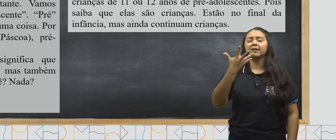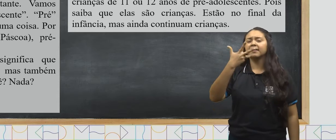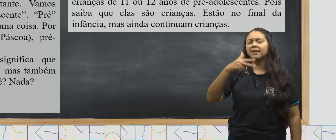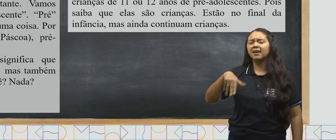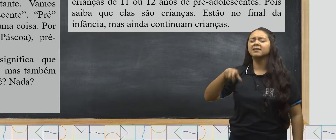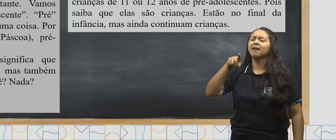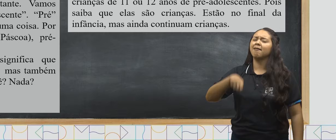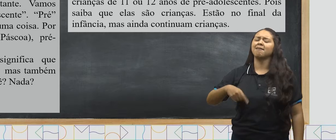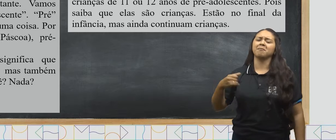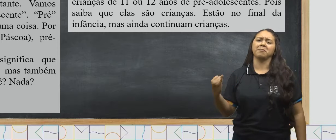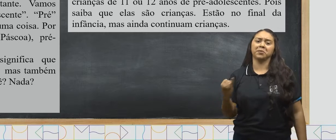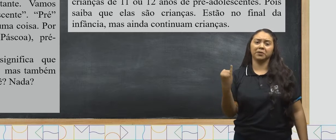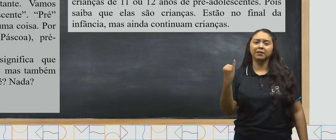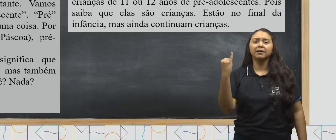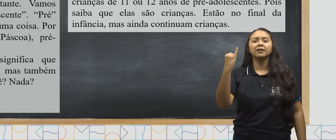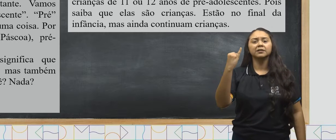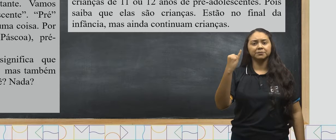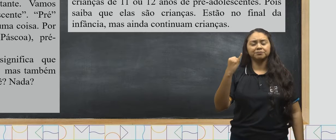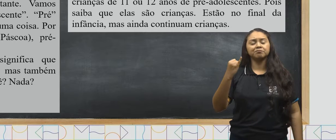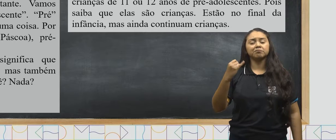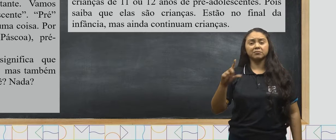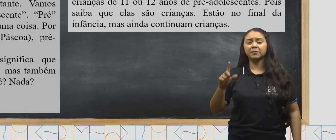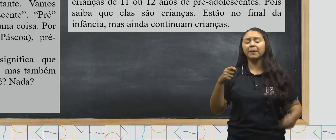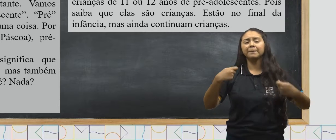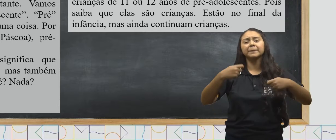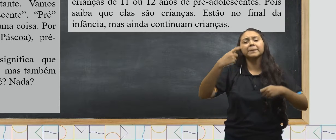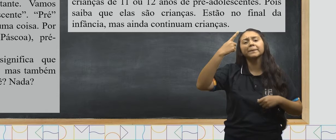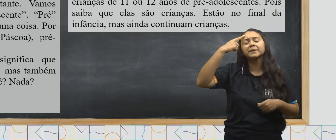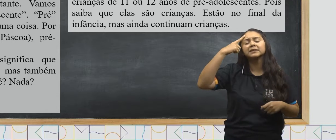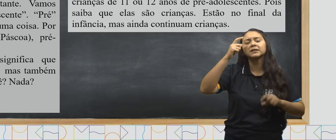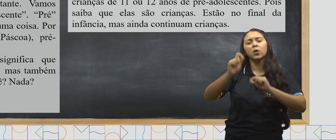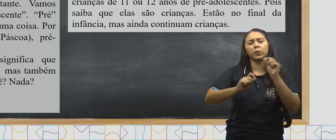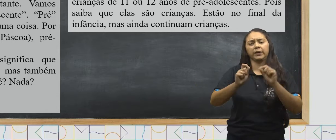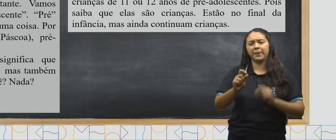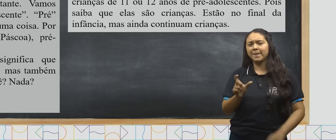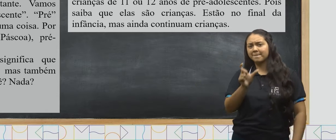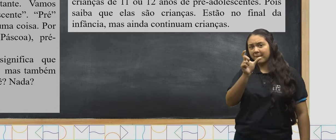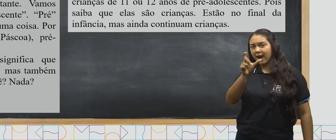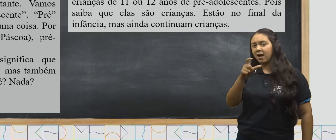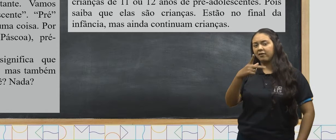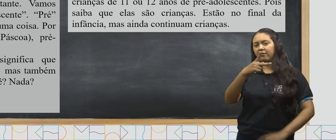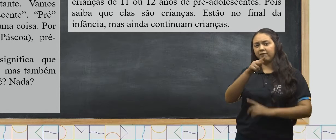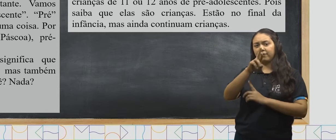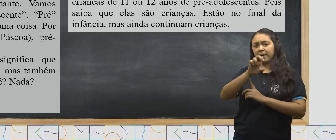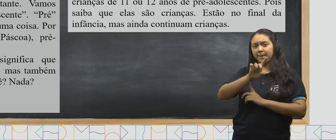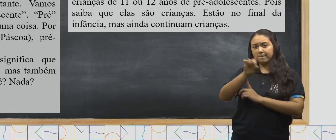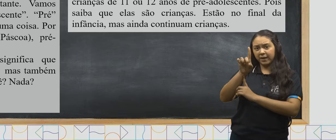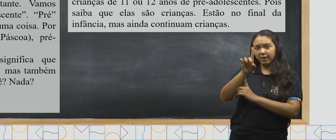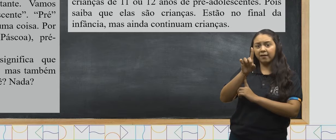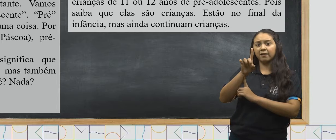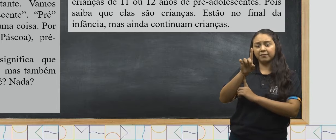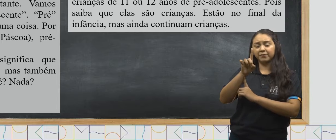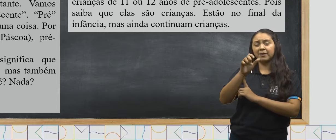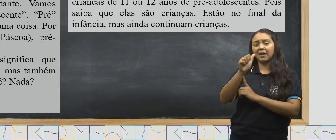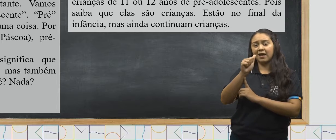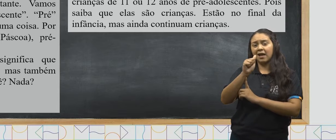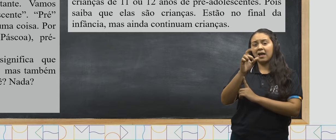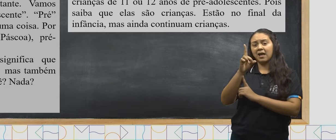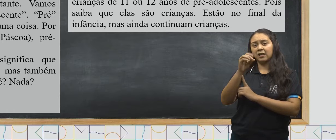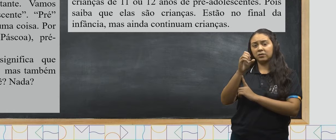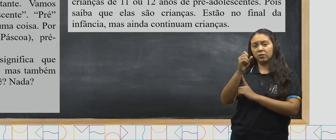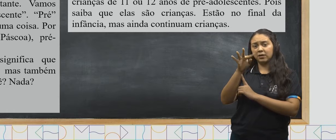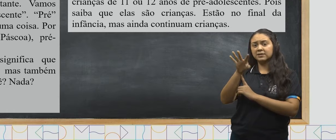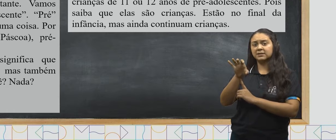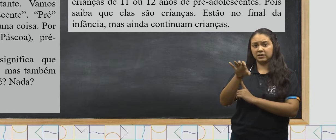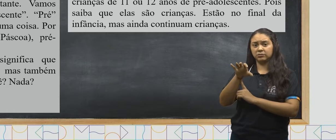é muito, muito importante. Vamos pensar na expressão pré-adolescente. Pré sempre quer